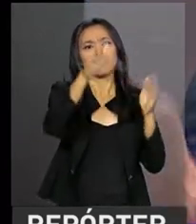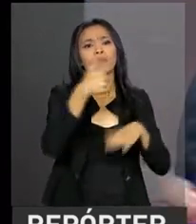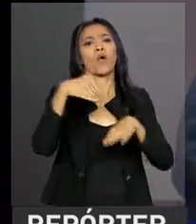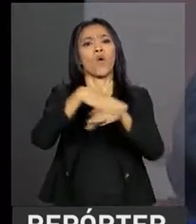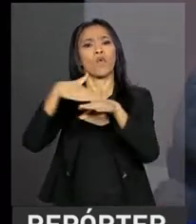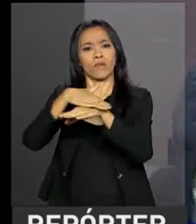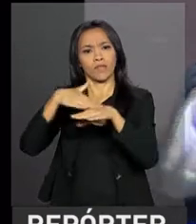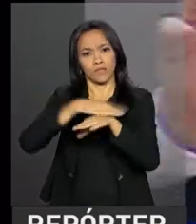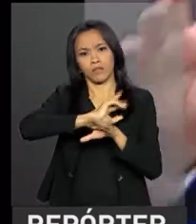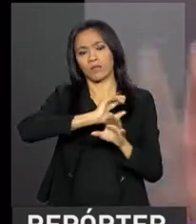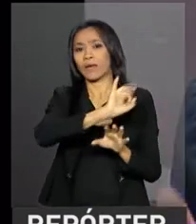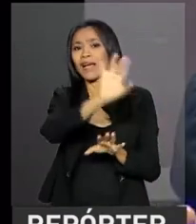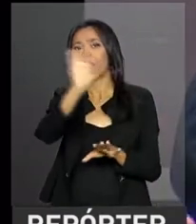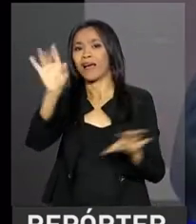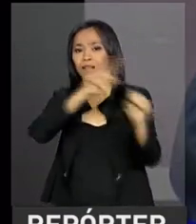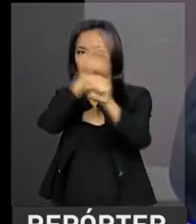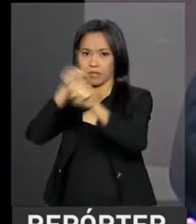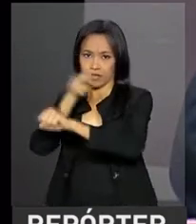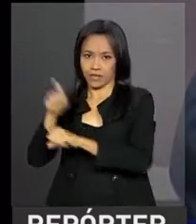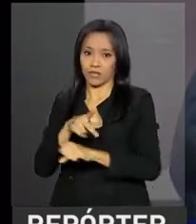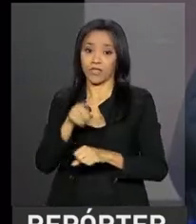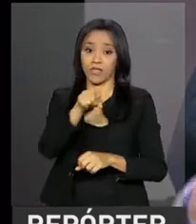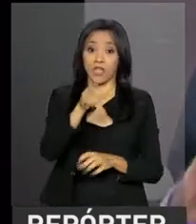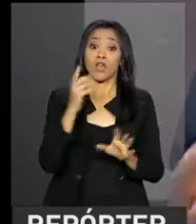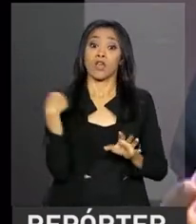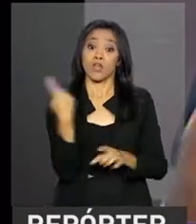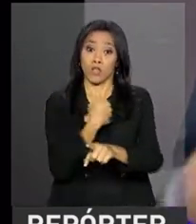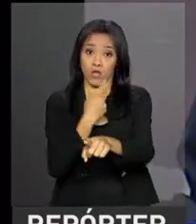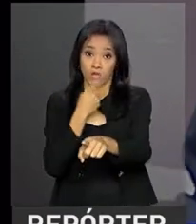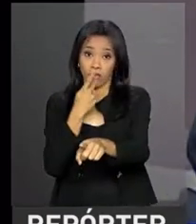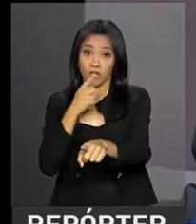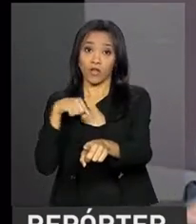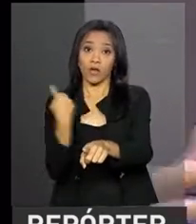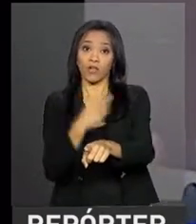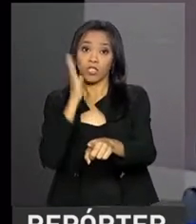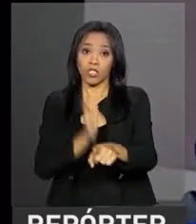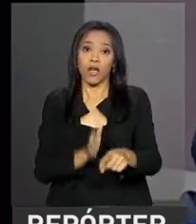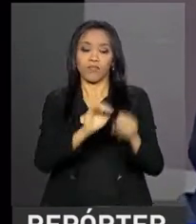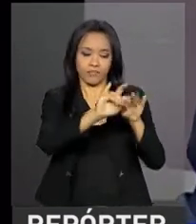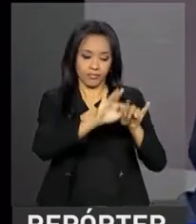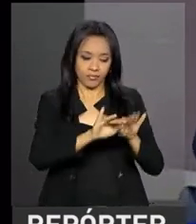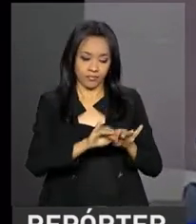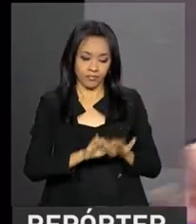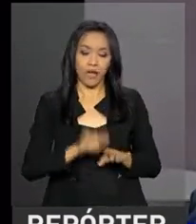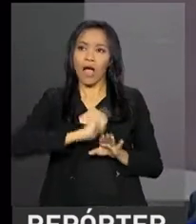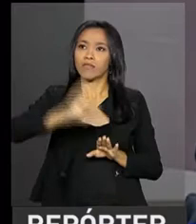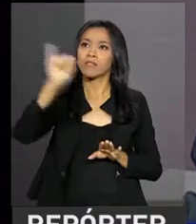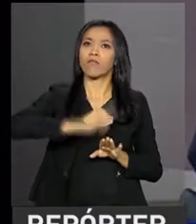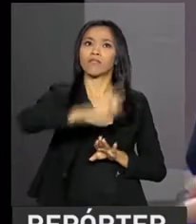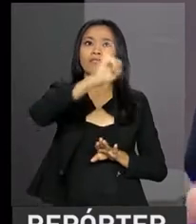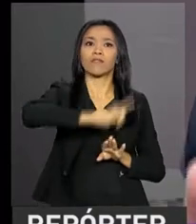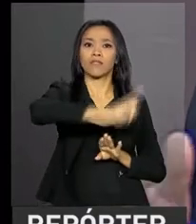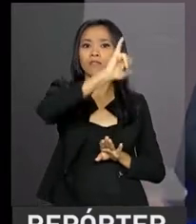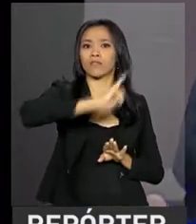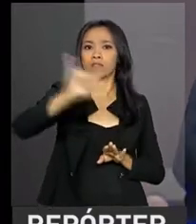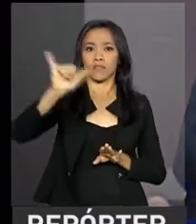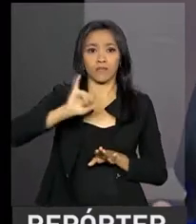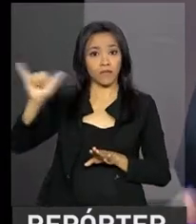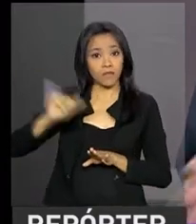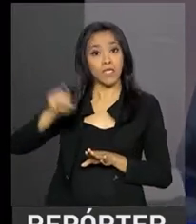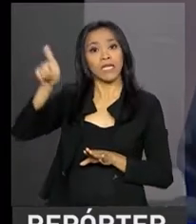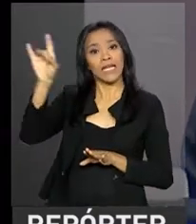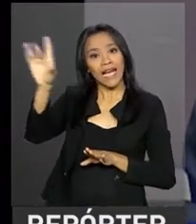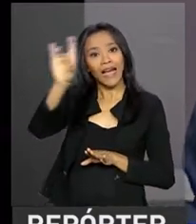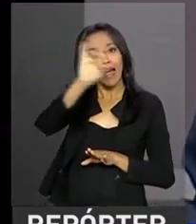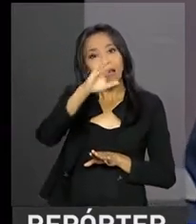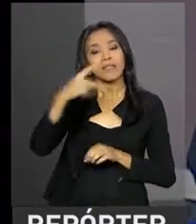fizemos um comunicado geral a esses países e agora estamos recebendo individualmente cada um deles fazendo seus